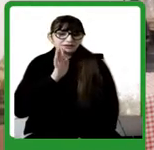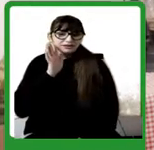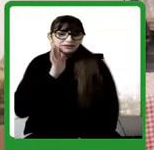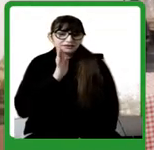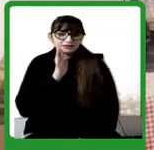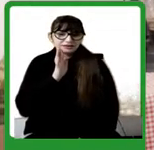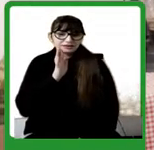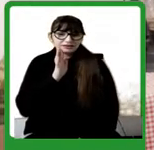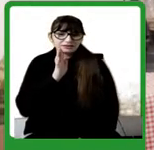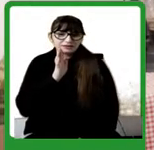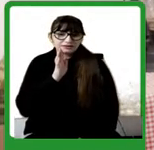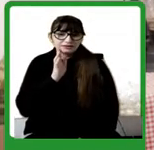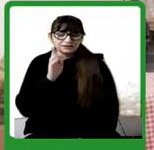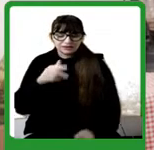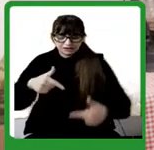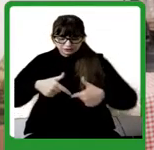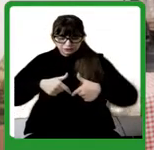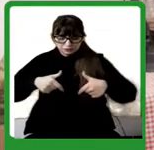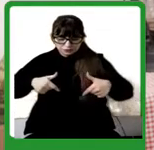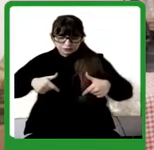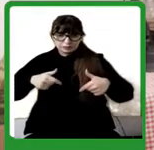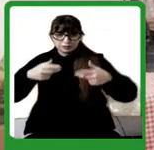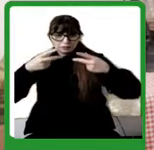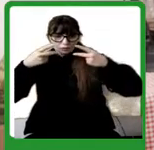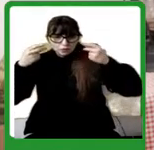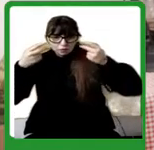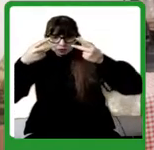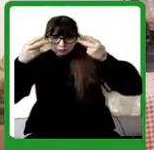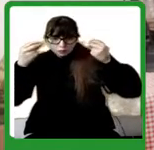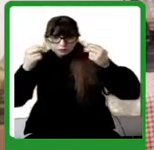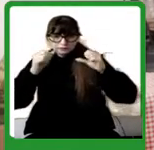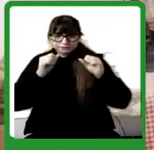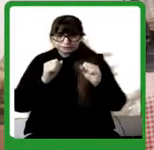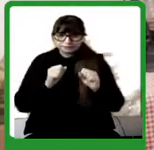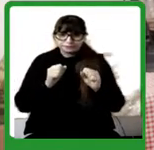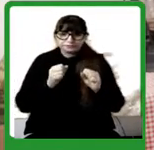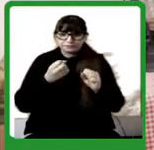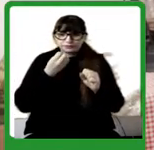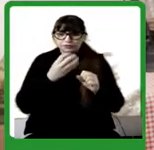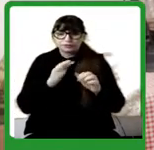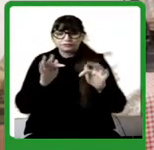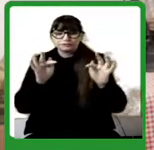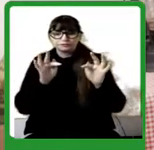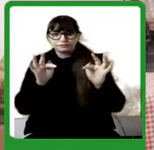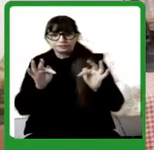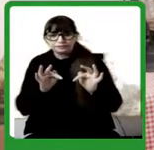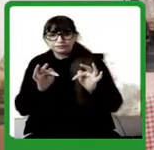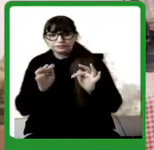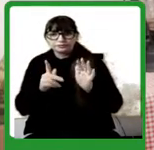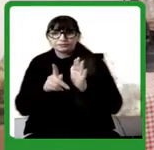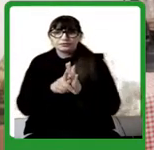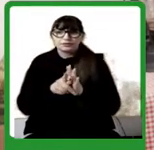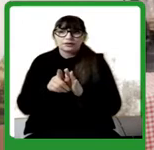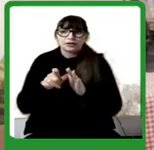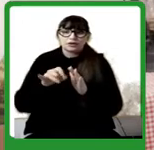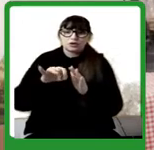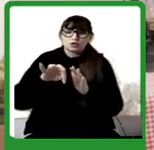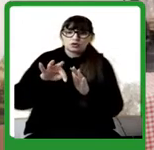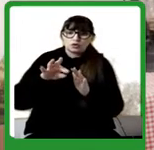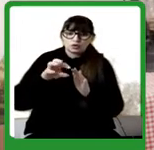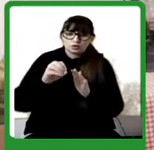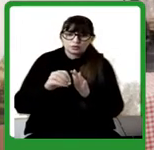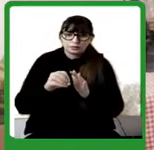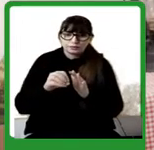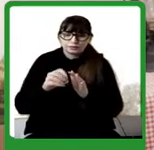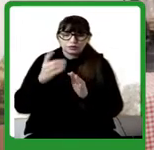Muito legal de lingerie de presente para namorada. Fala, Badim, de feliz, Antônio Prado. E os dias de